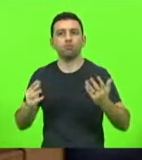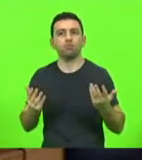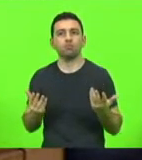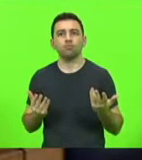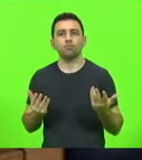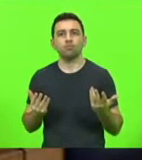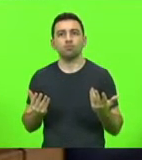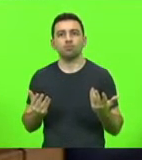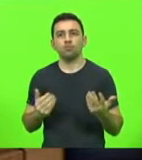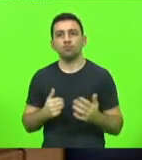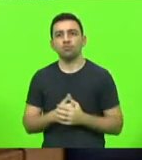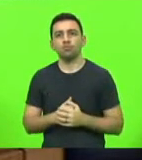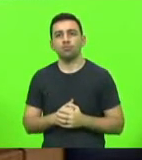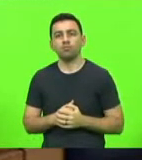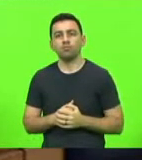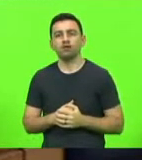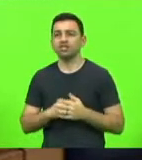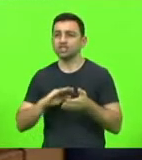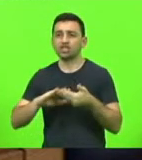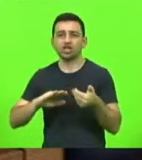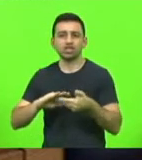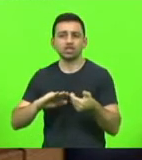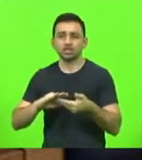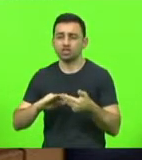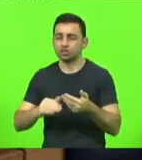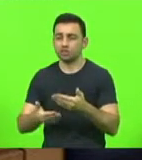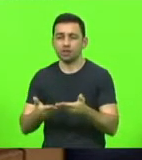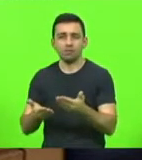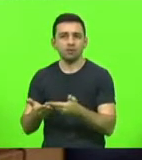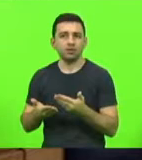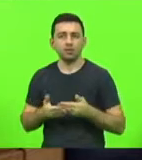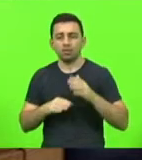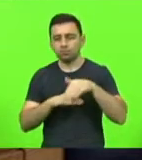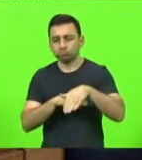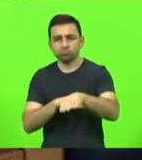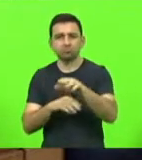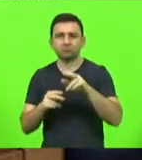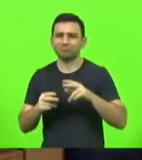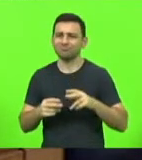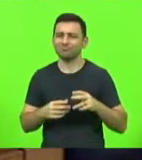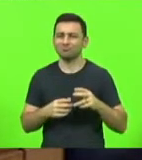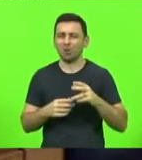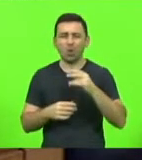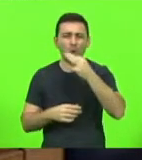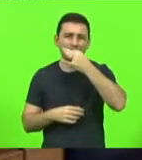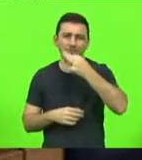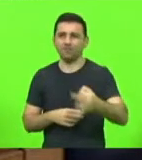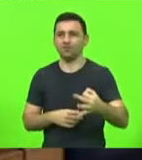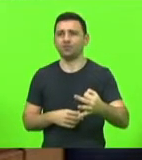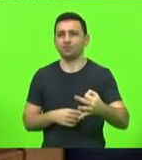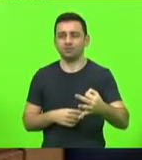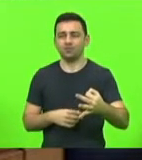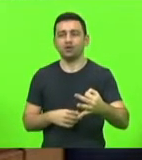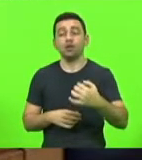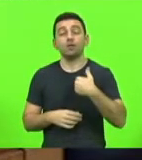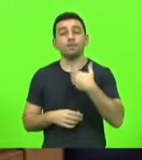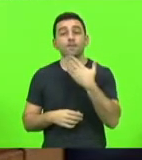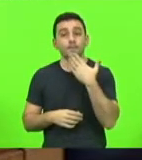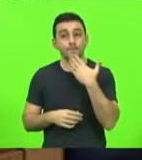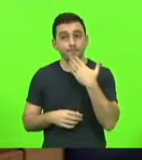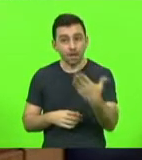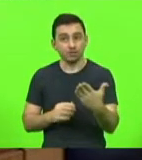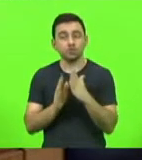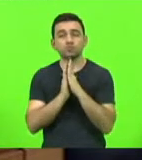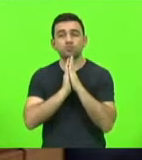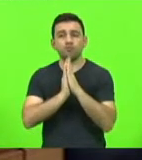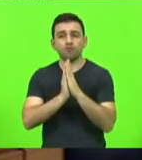vem a chuva, aí tira aquilo lá, aqueles buracos, aquelas coisas, tudo horrível, horrível. Então, eu peço